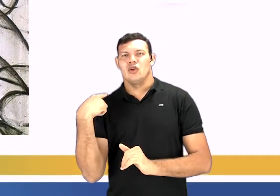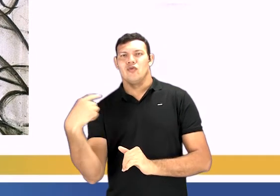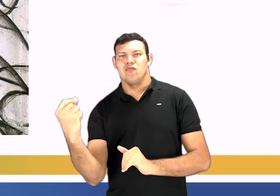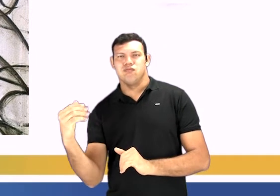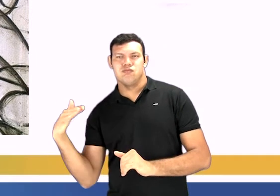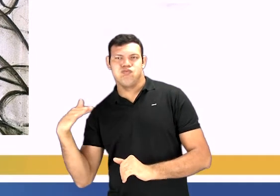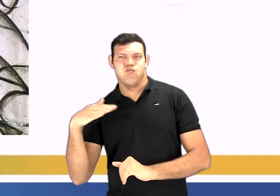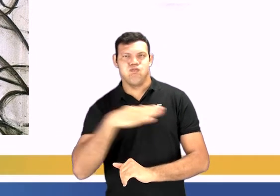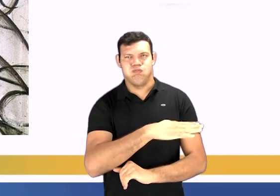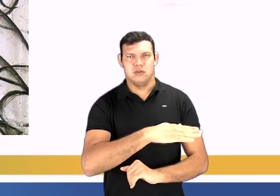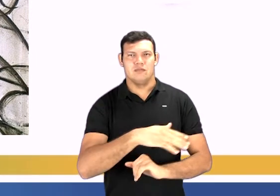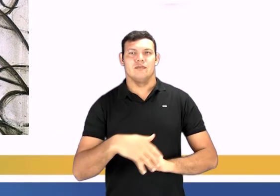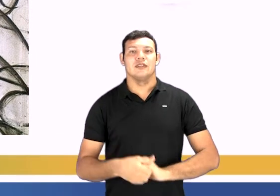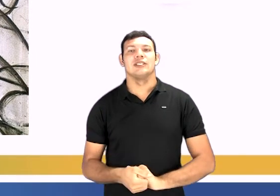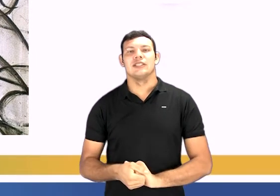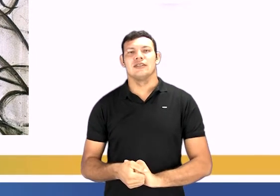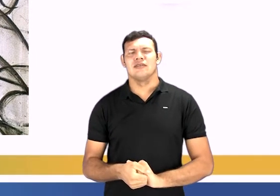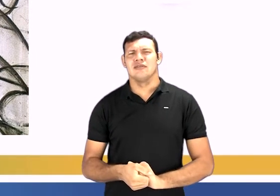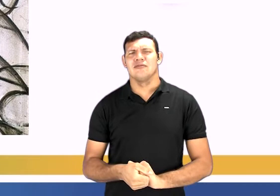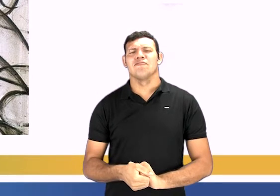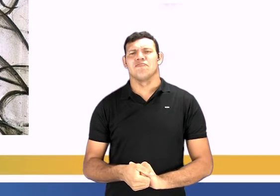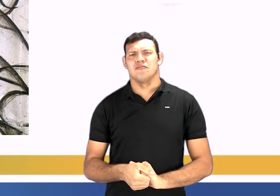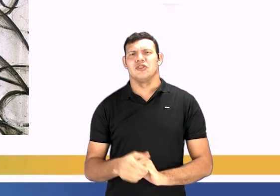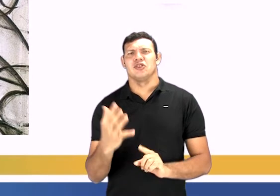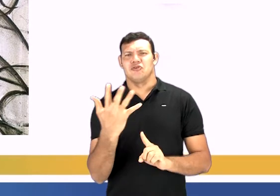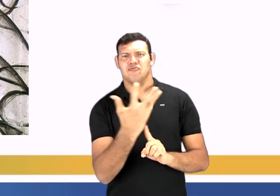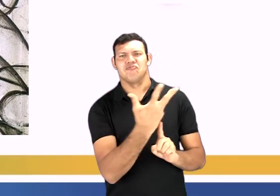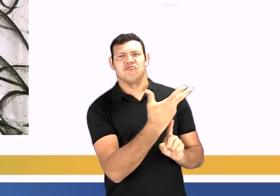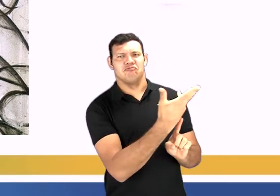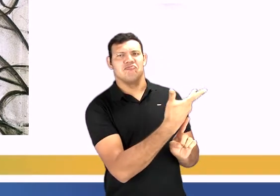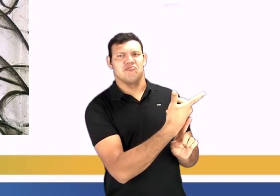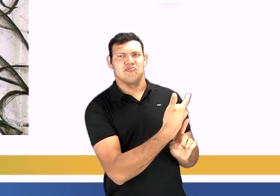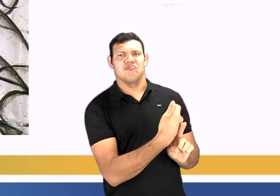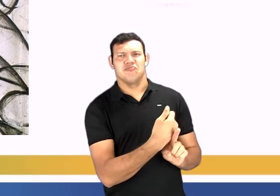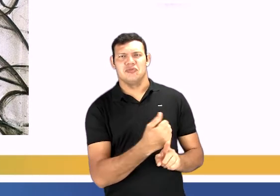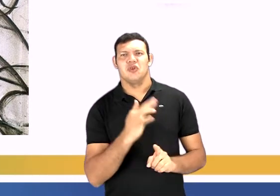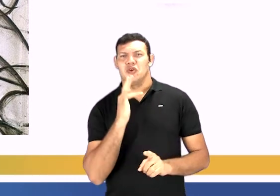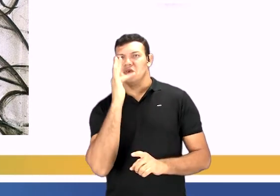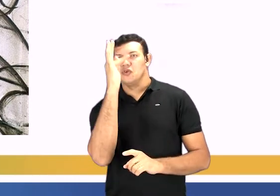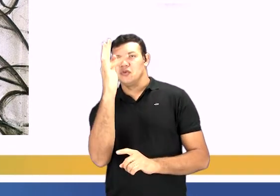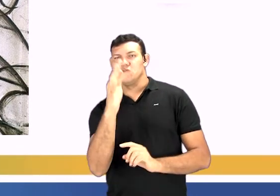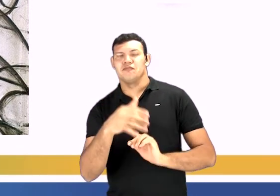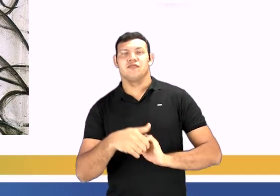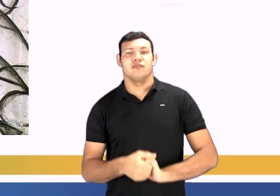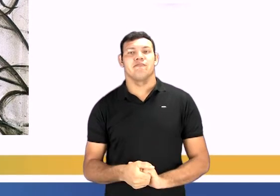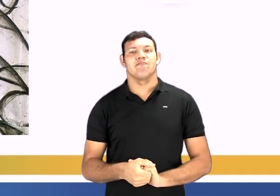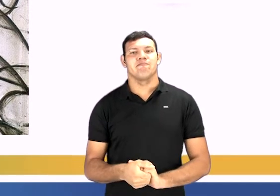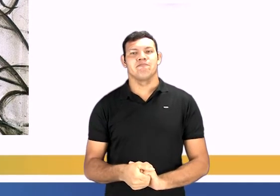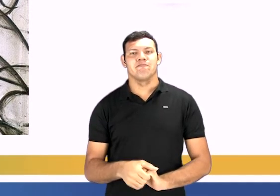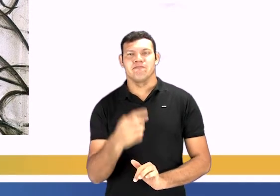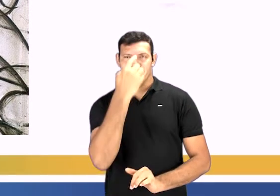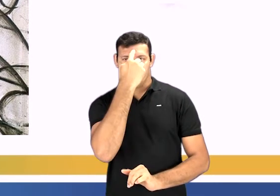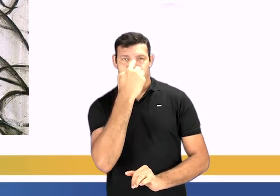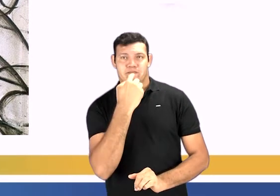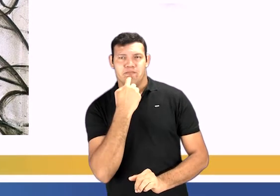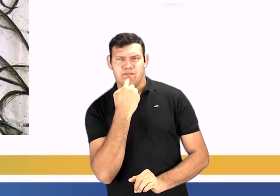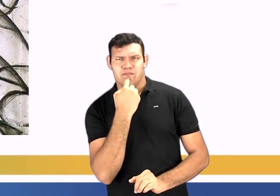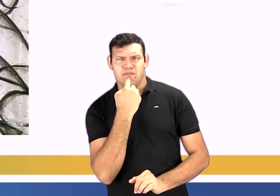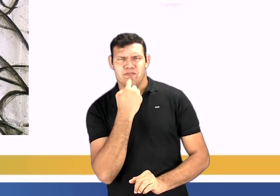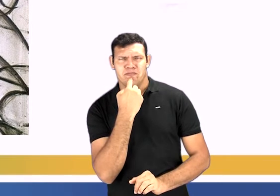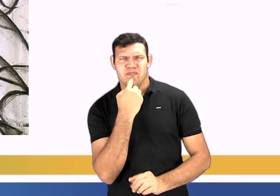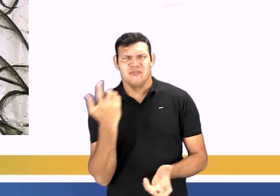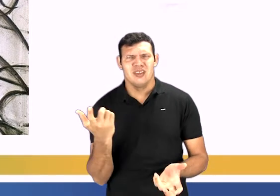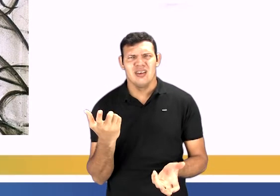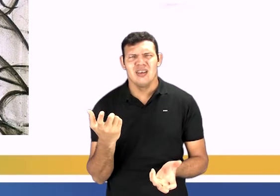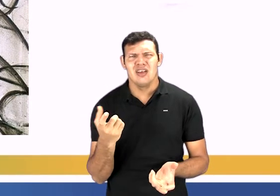Automóvel. É uma obra futurista de Giacomo Balla. E nessa imagem também a gente não